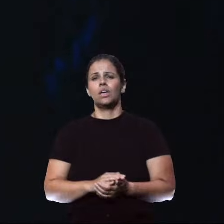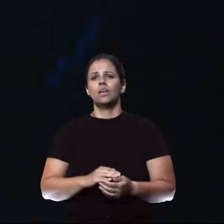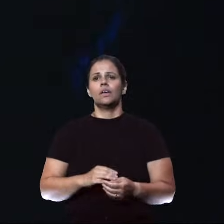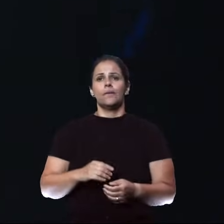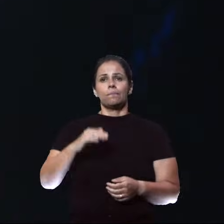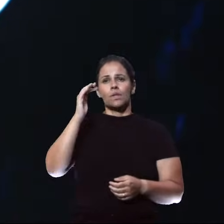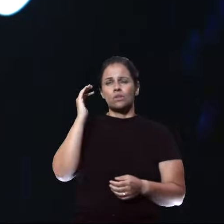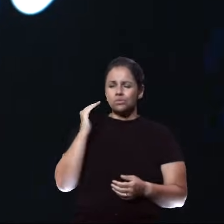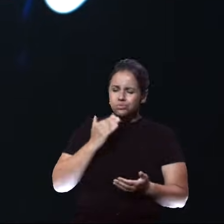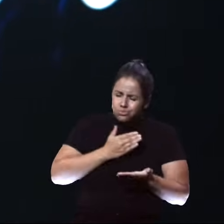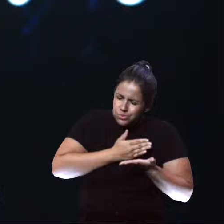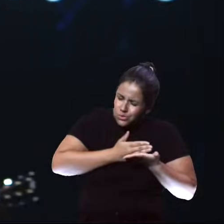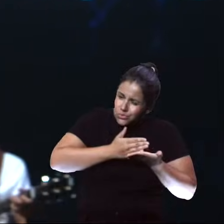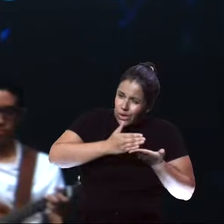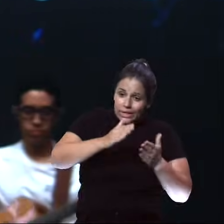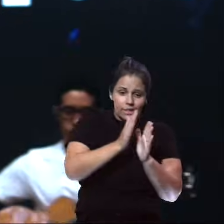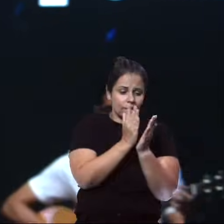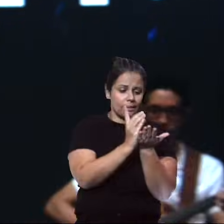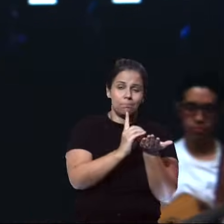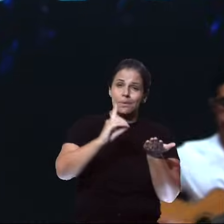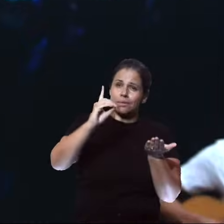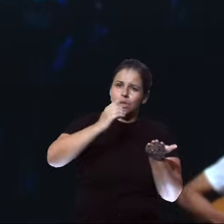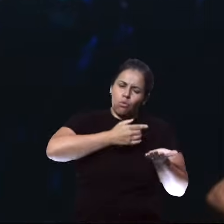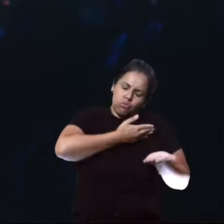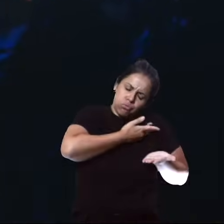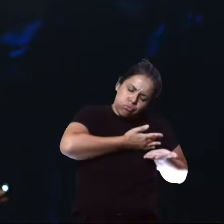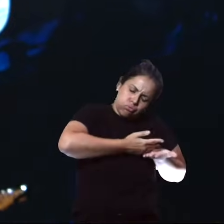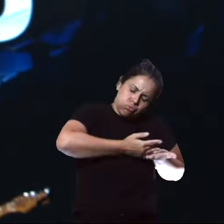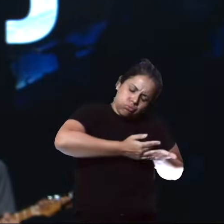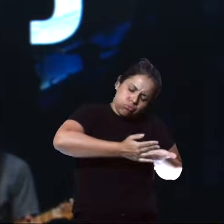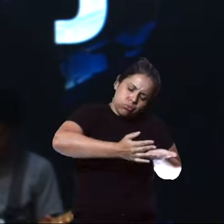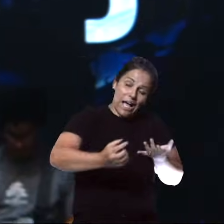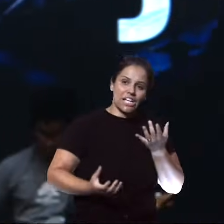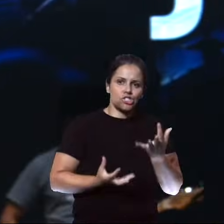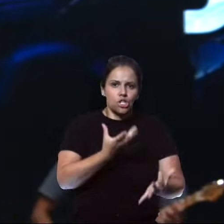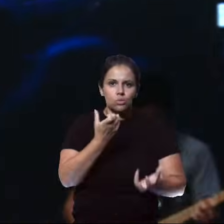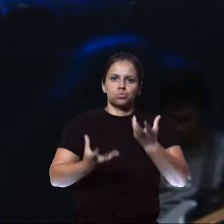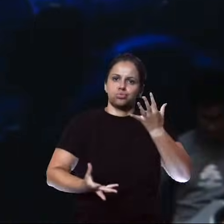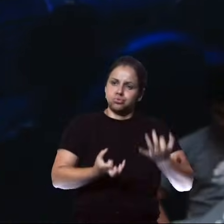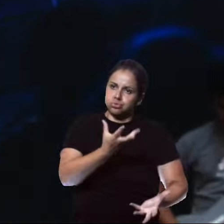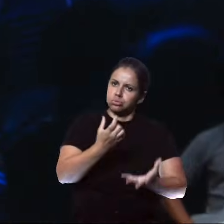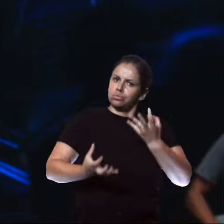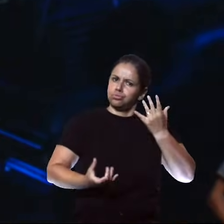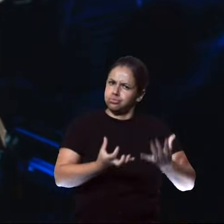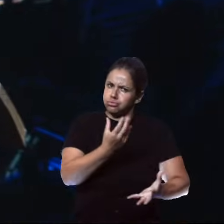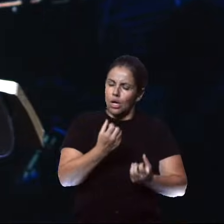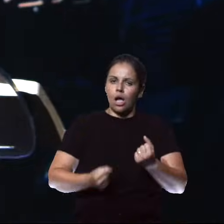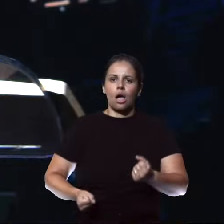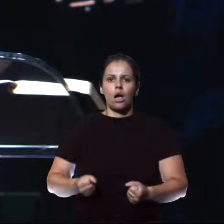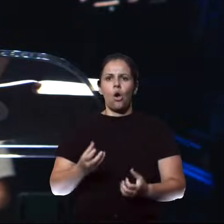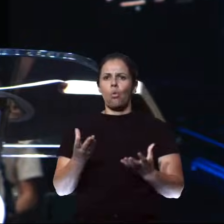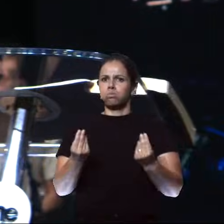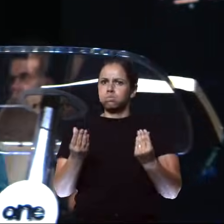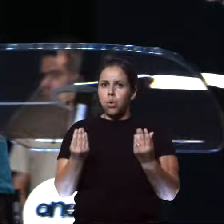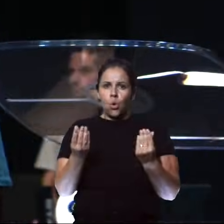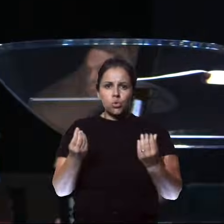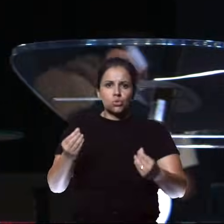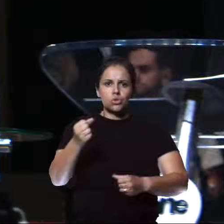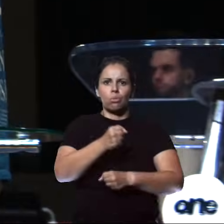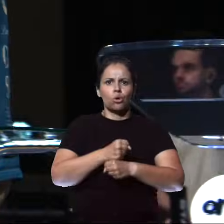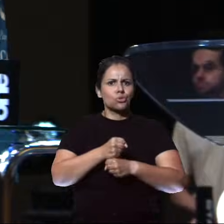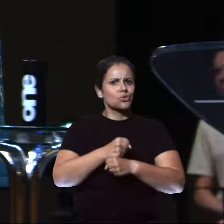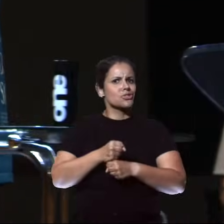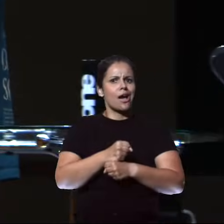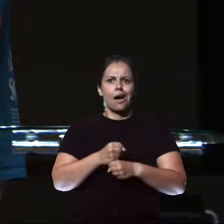seu templo, a chama é transferida, ela continua queimando. E foram quantos anos que essa chama queimou. Você